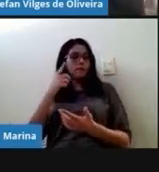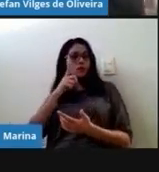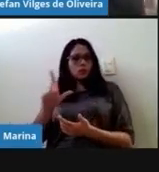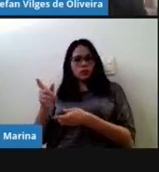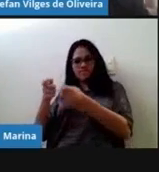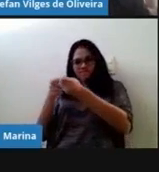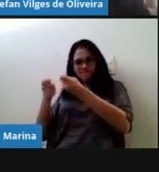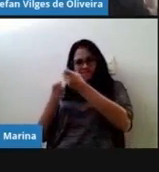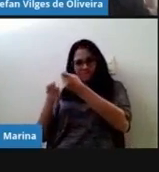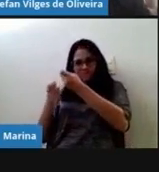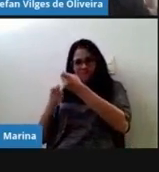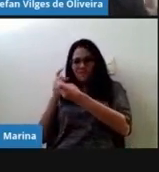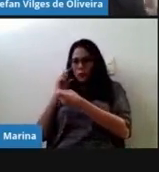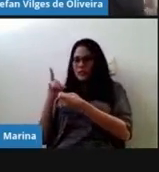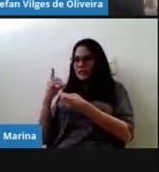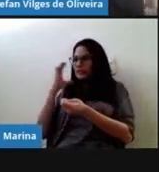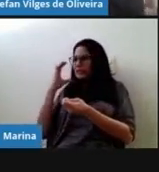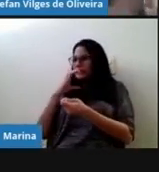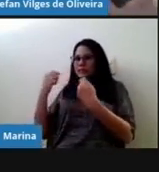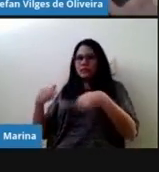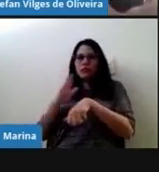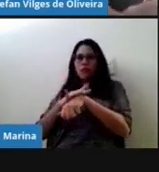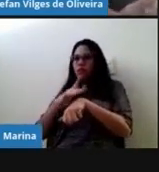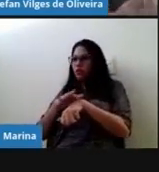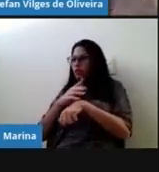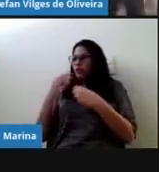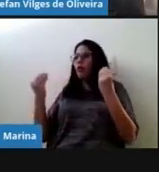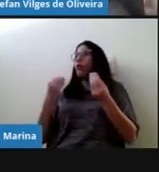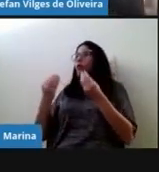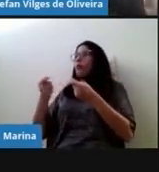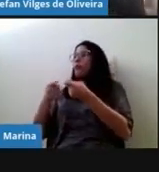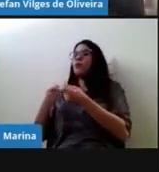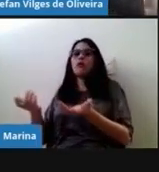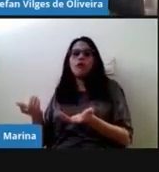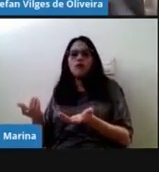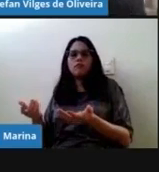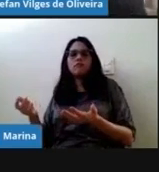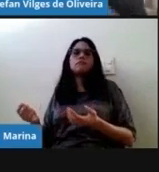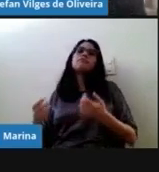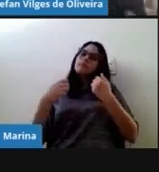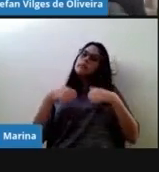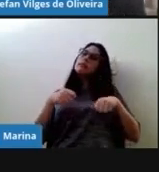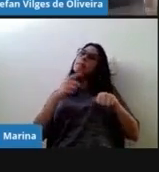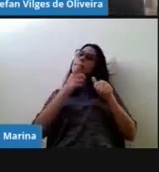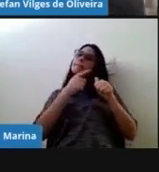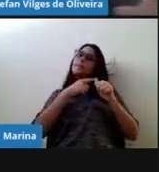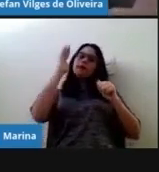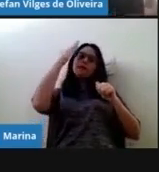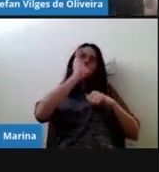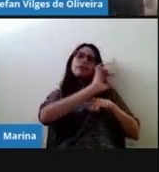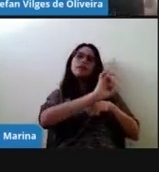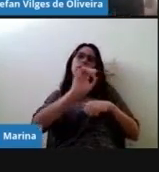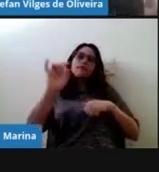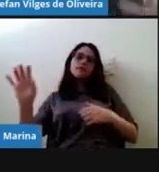controle de uma determinada emergência de saúde pública desse tamanho, nós também precisamos entender esses componentes e